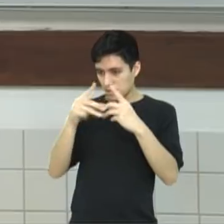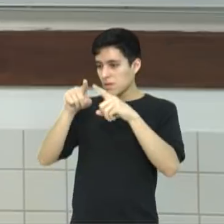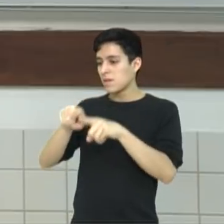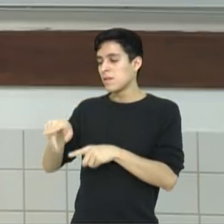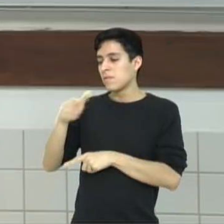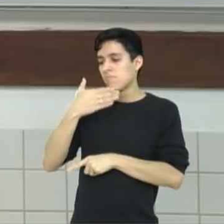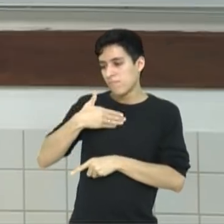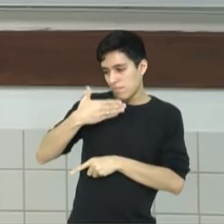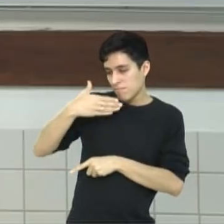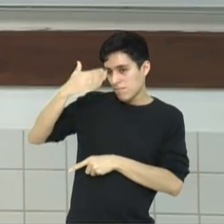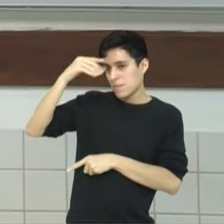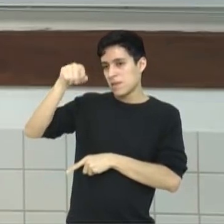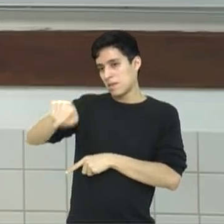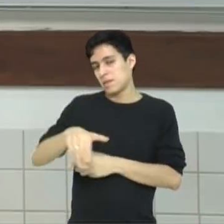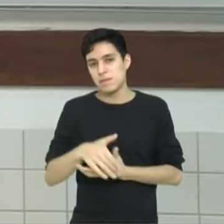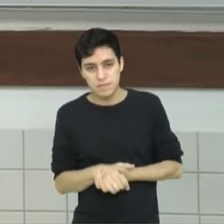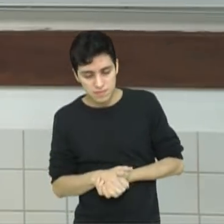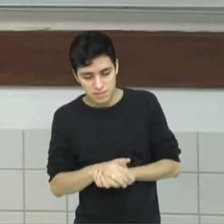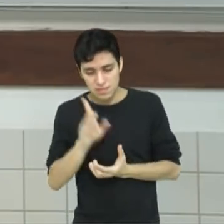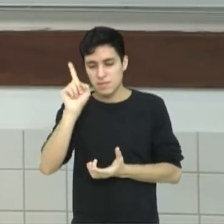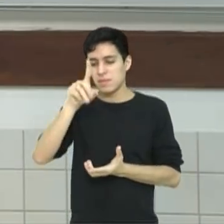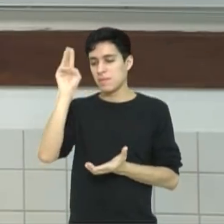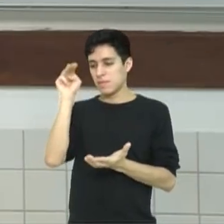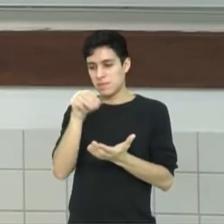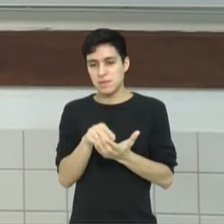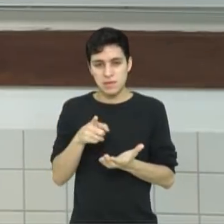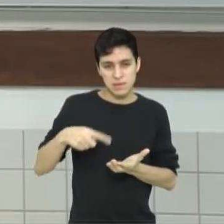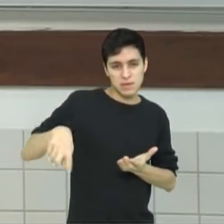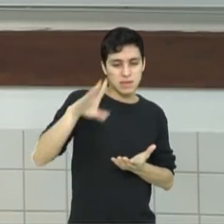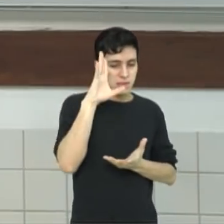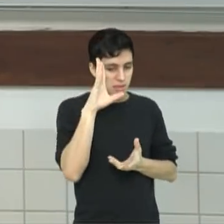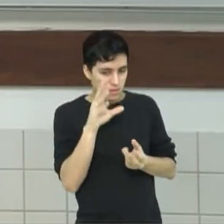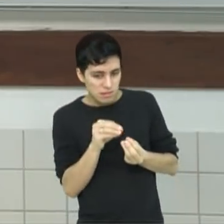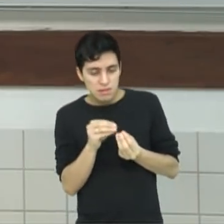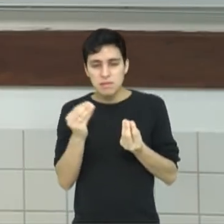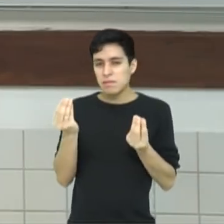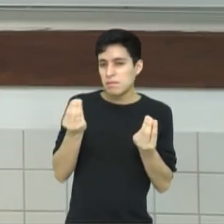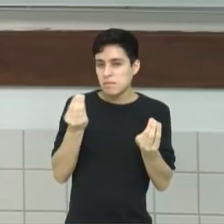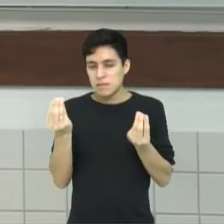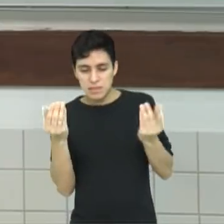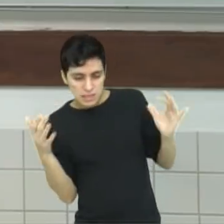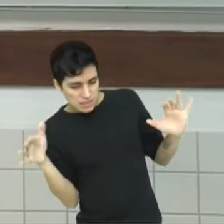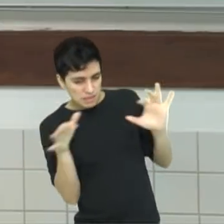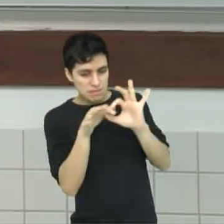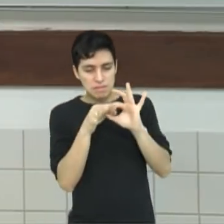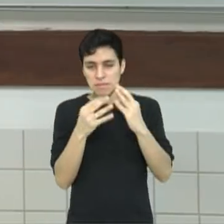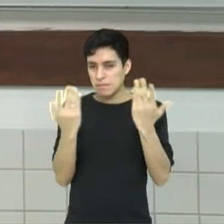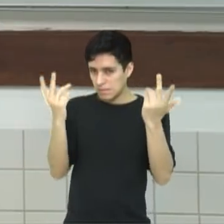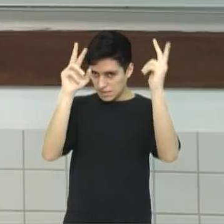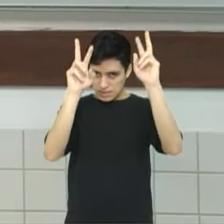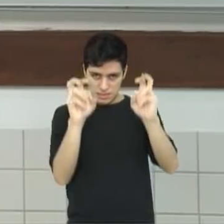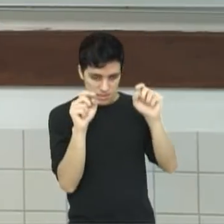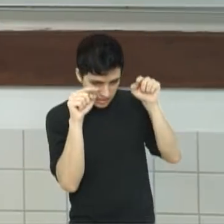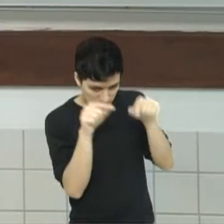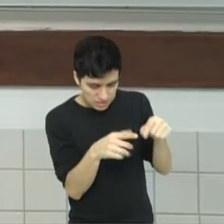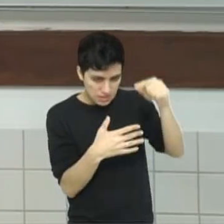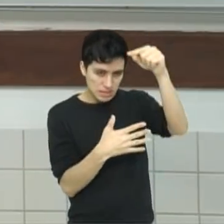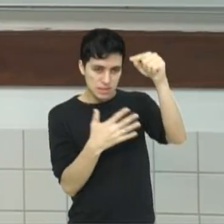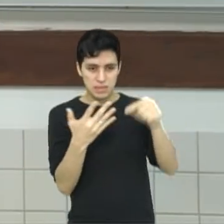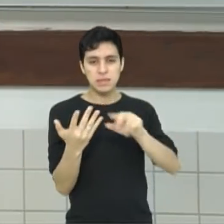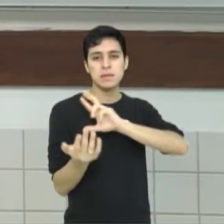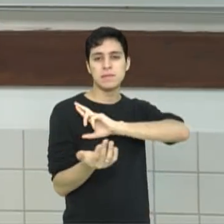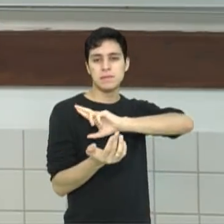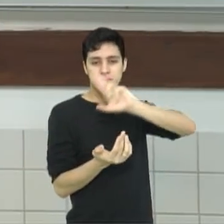dominam a região de Jerusalém, né? Eles dominam praticamente todo o Oriente Médio, todo o norte da África, chegam